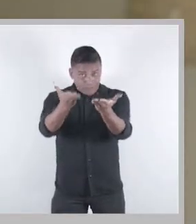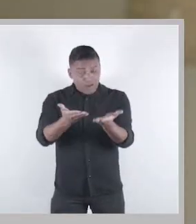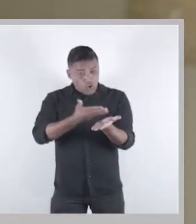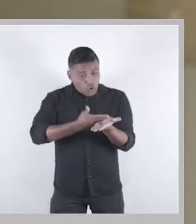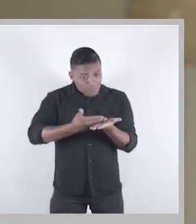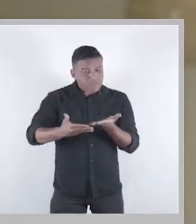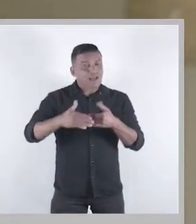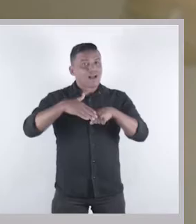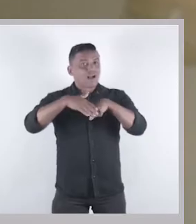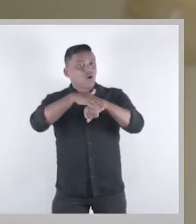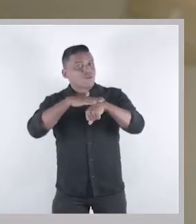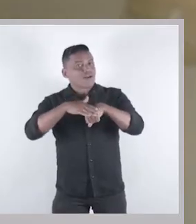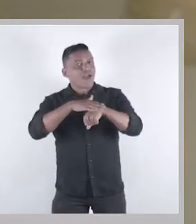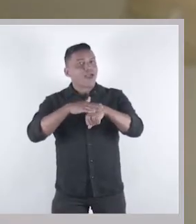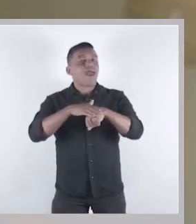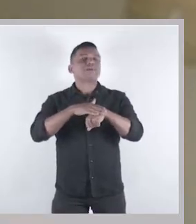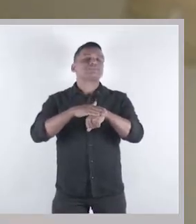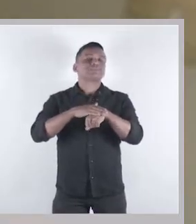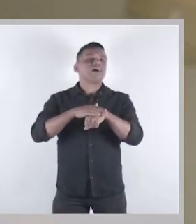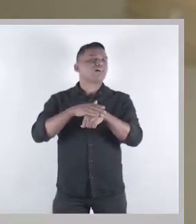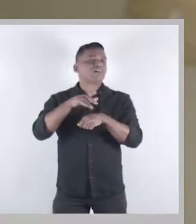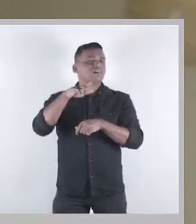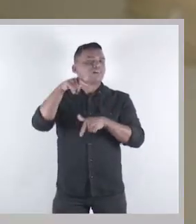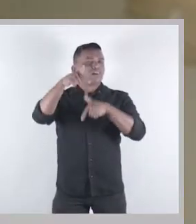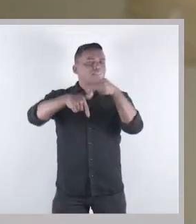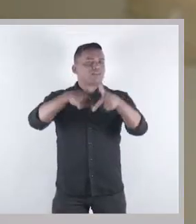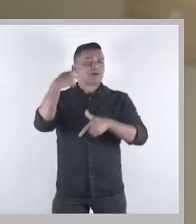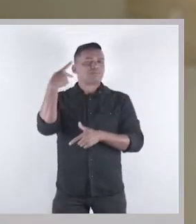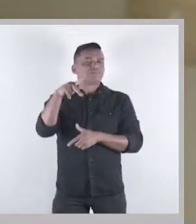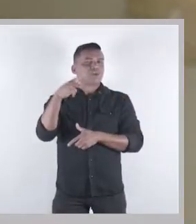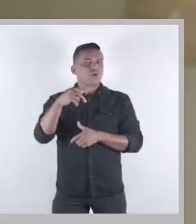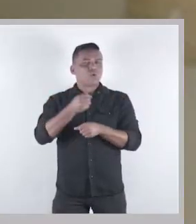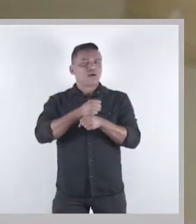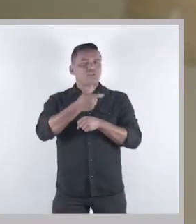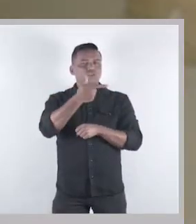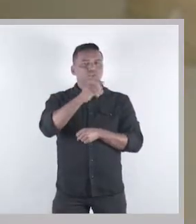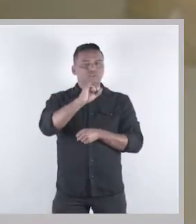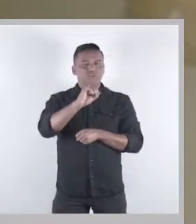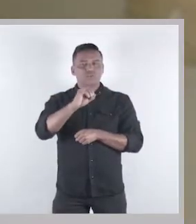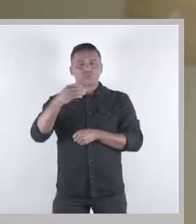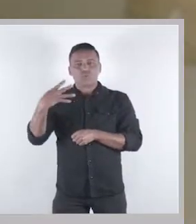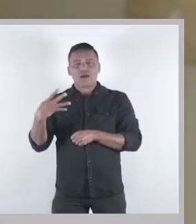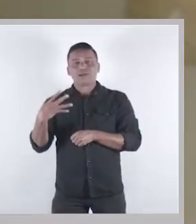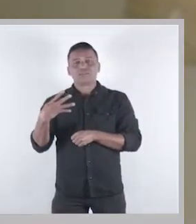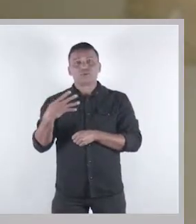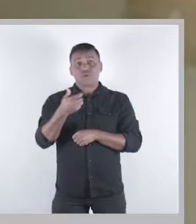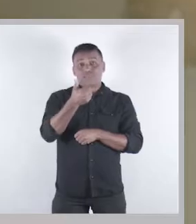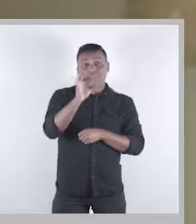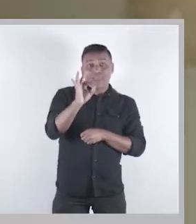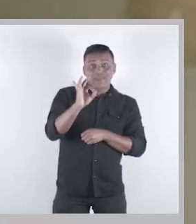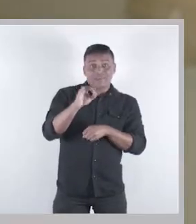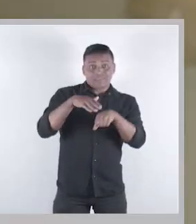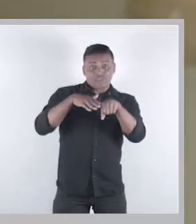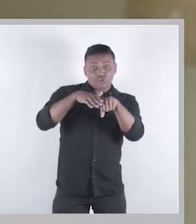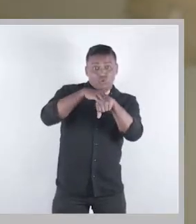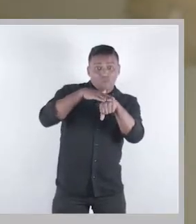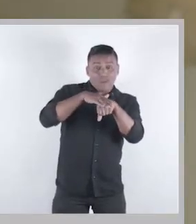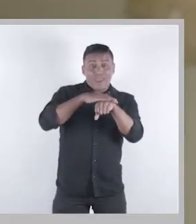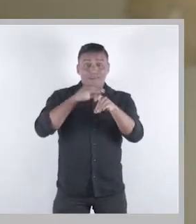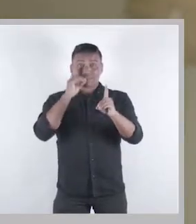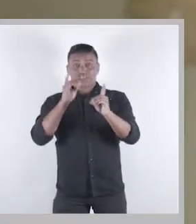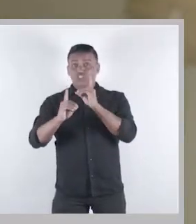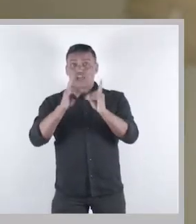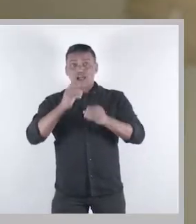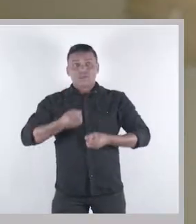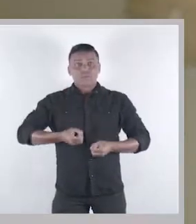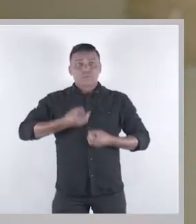fez em 2004 né que é o 10 conversas diálogos com poetas contemporâneos né Gostaria que